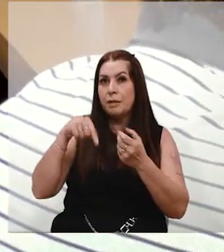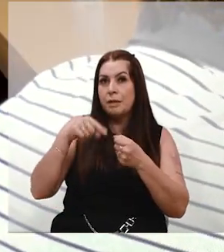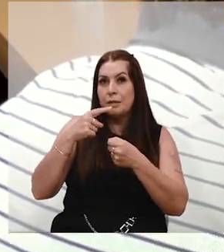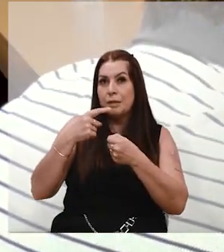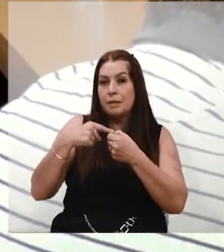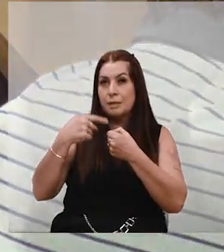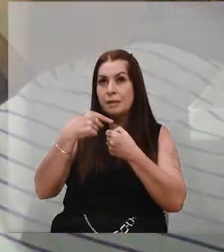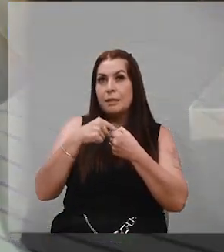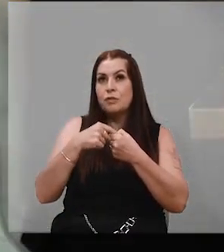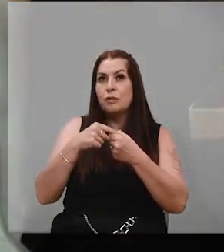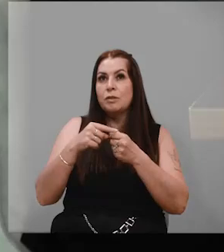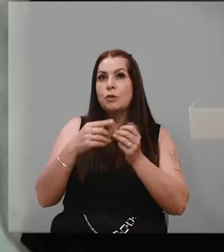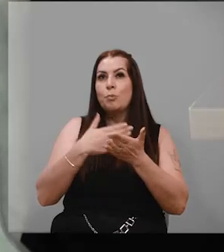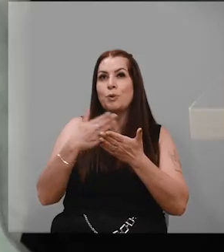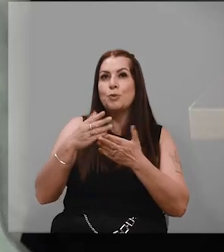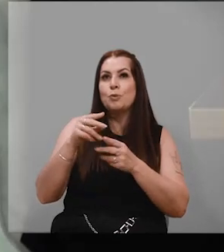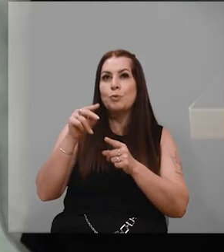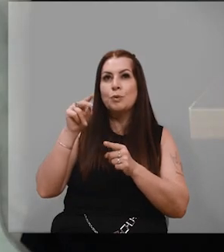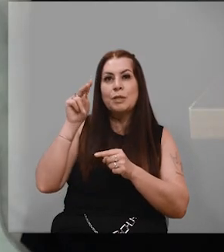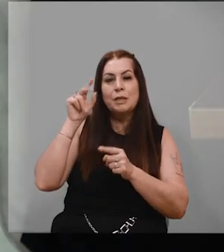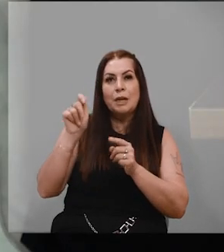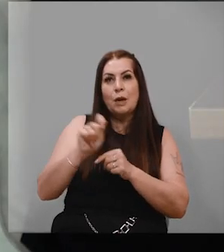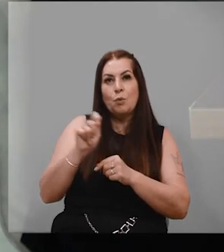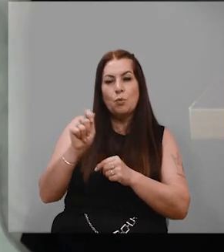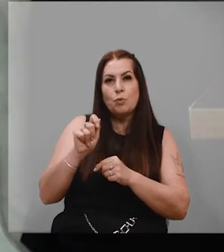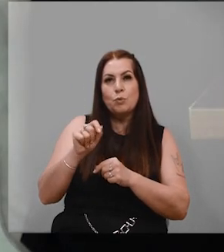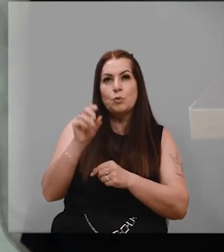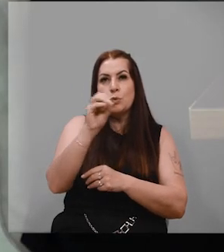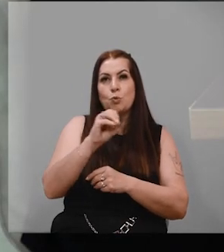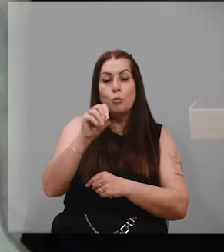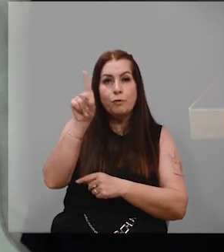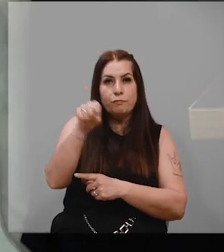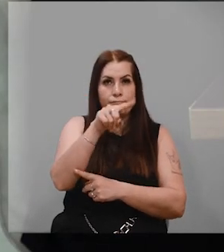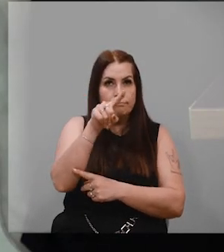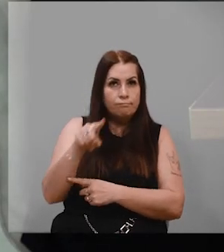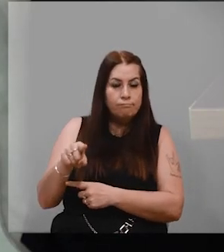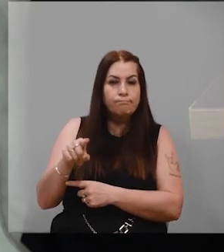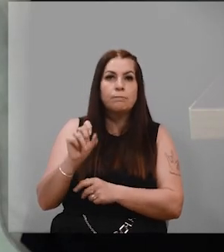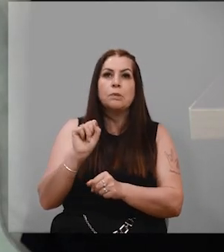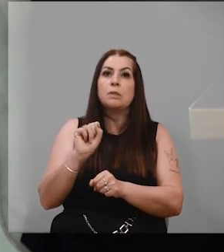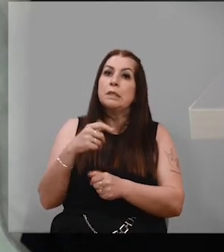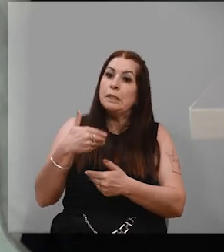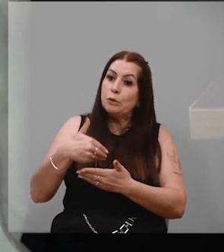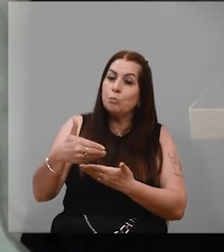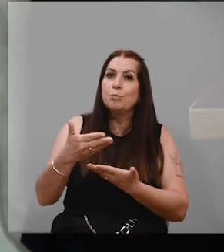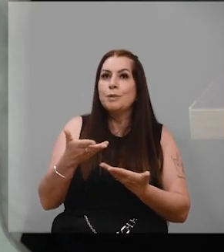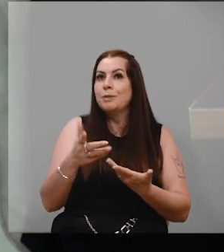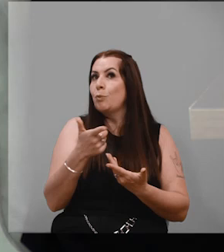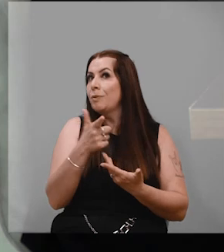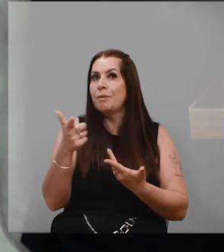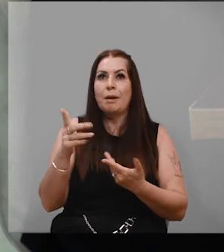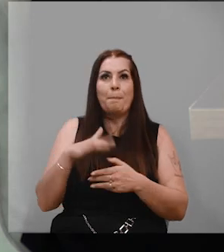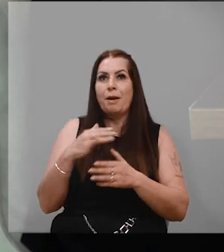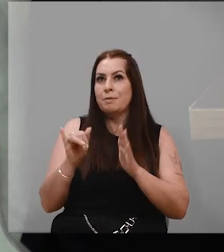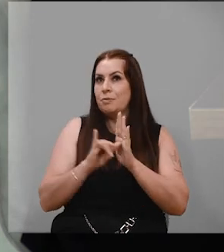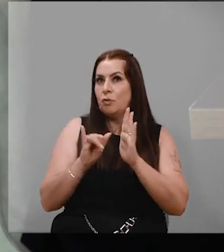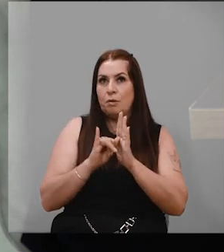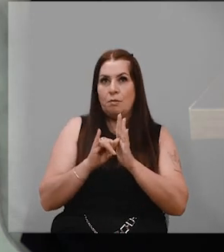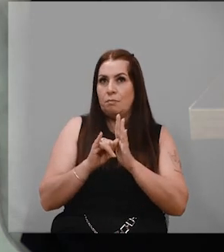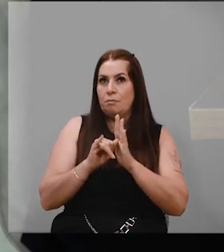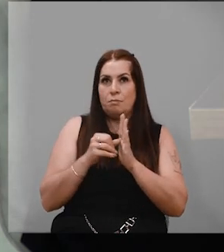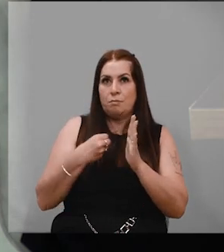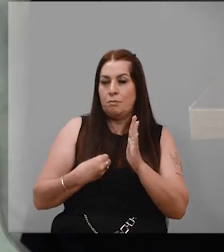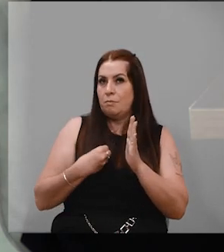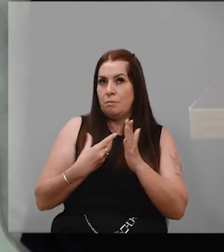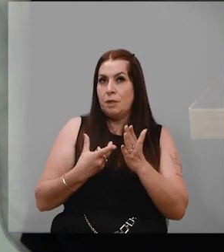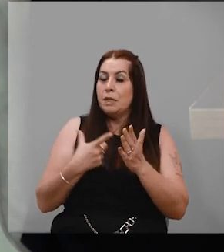na cidade. O edital foi lançado em agosto, em outubro foi suspenso e desde então a gente não tem edital em